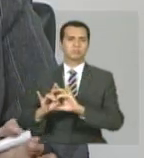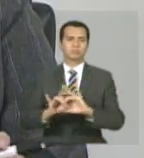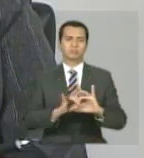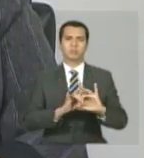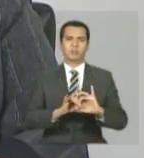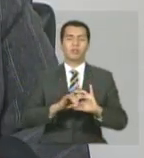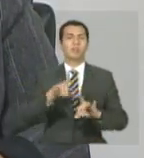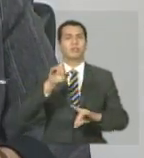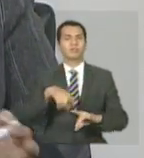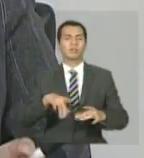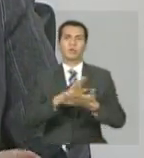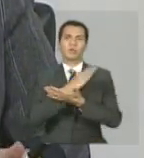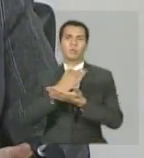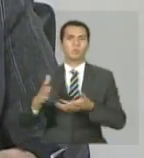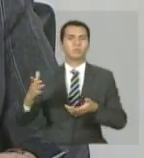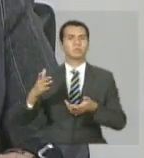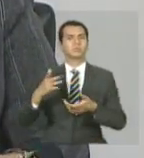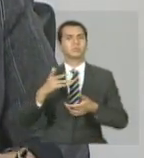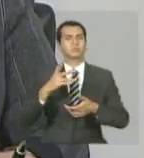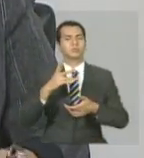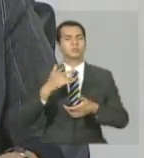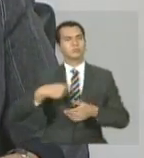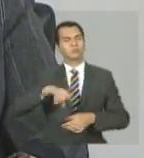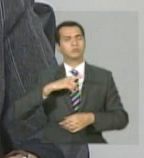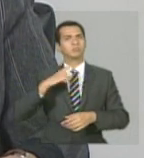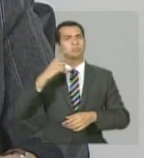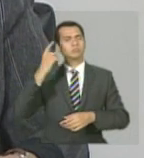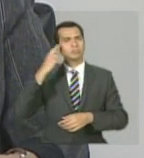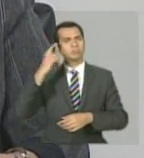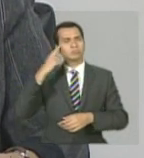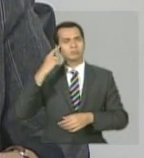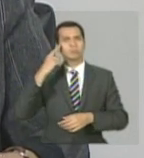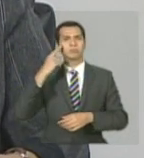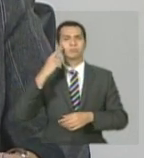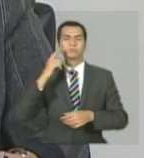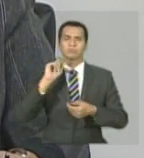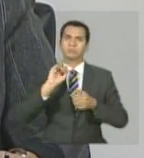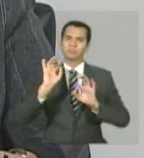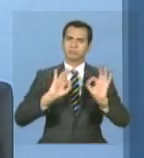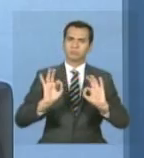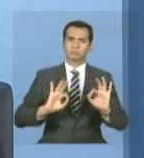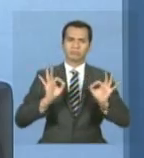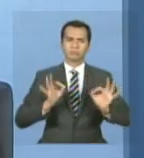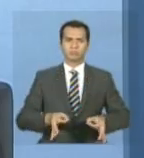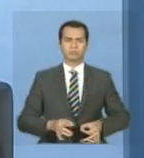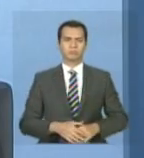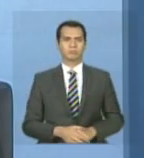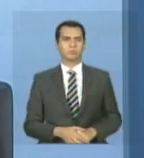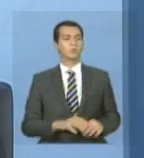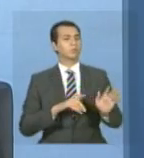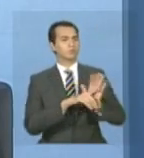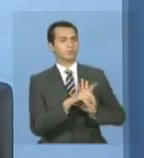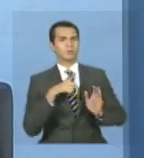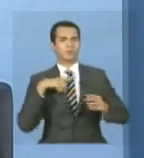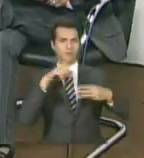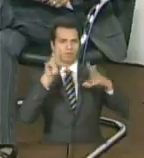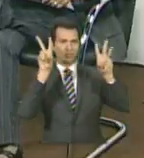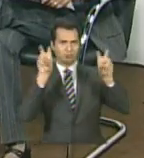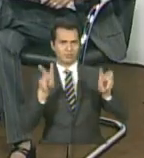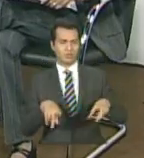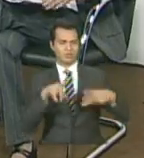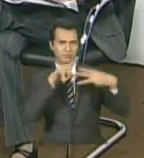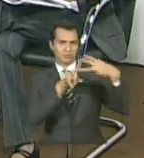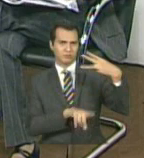que vêm regendo essa perspectiva, essa construção nossa. São três eixos? São três eixos, isso